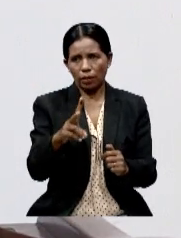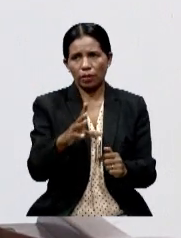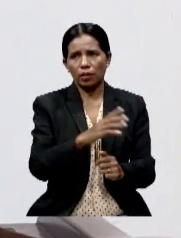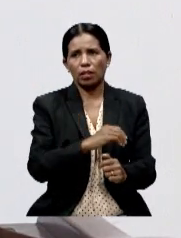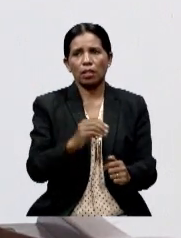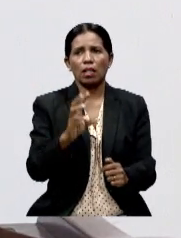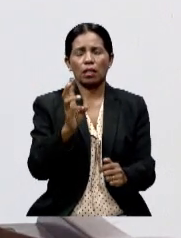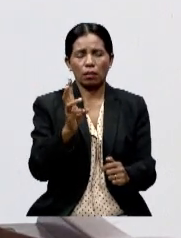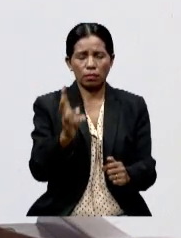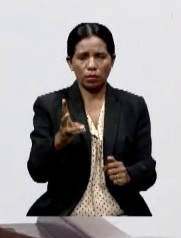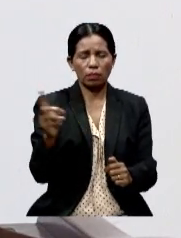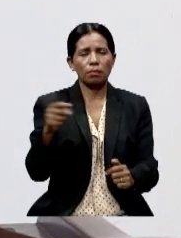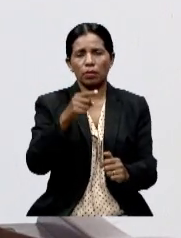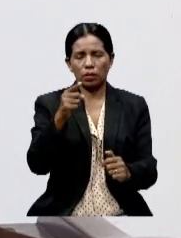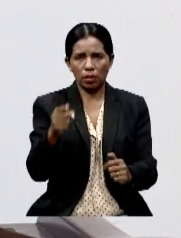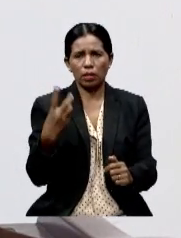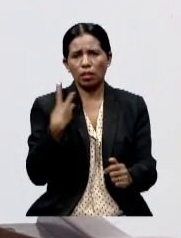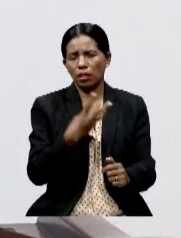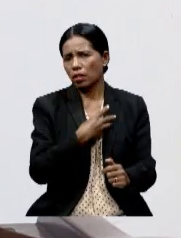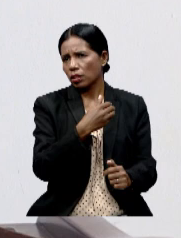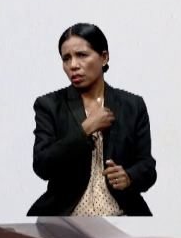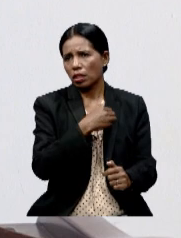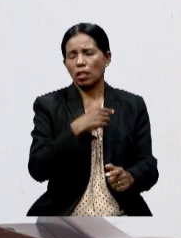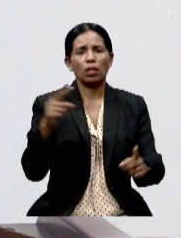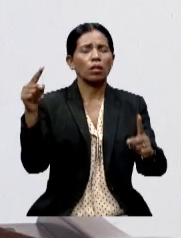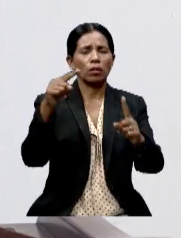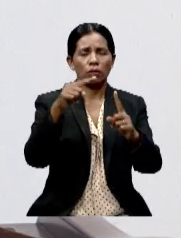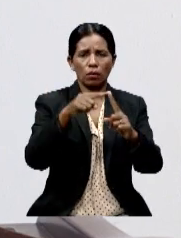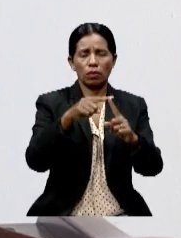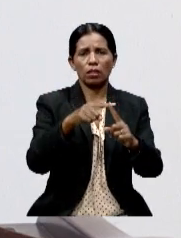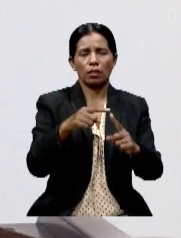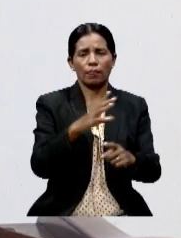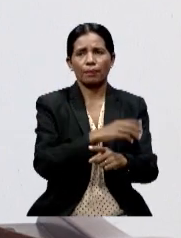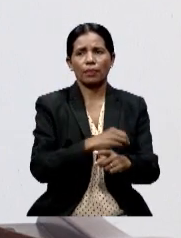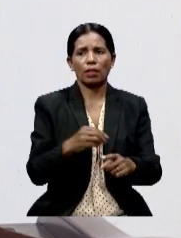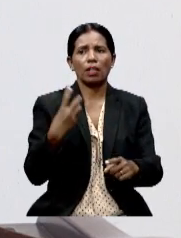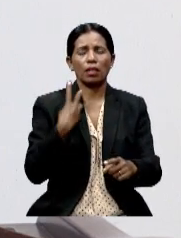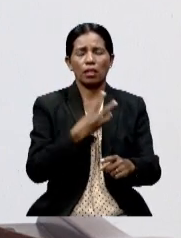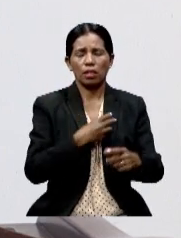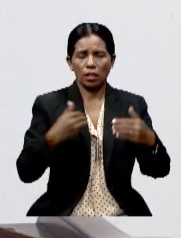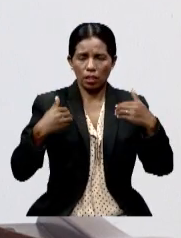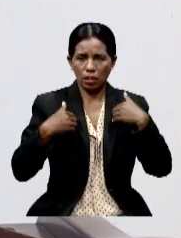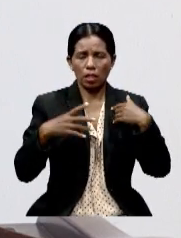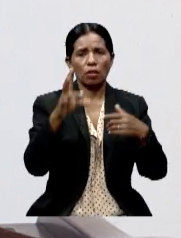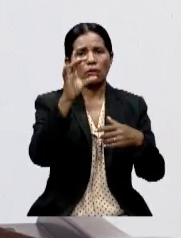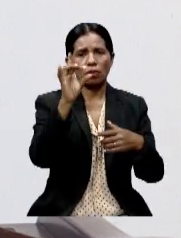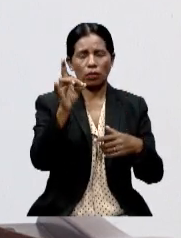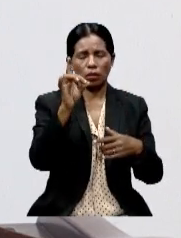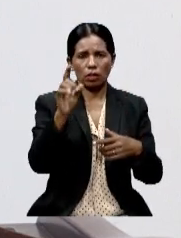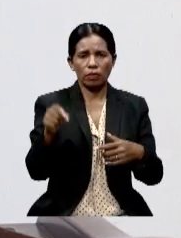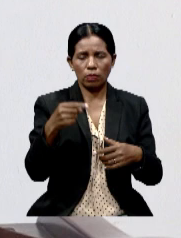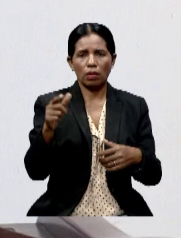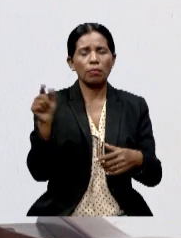60%. Portanto, ita se dá o que torre double digit, ita se 8,1%. Ou seja, depois